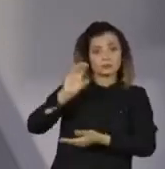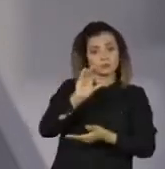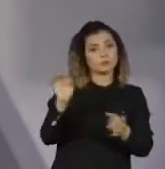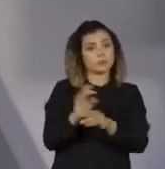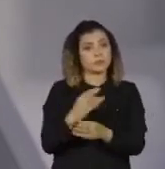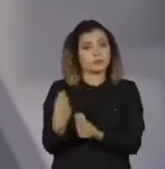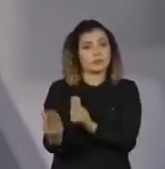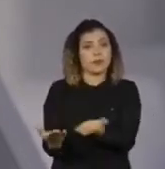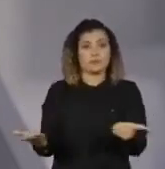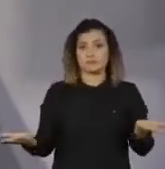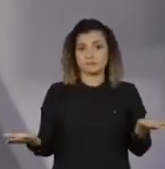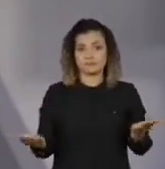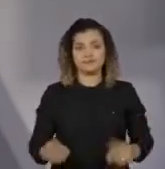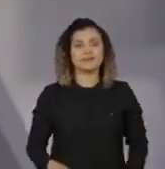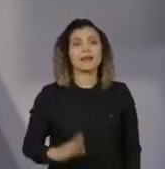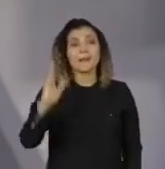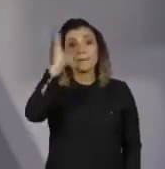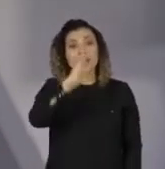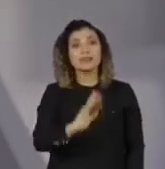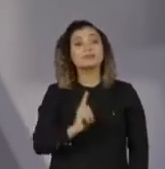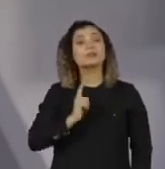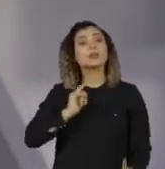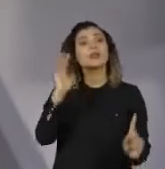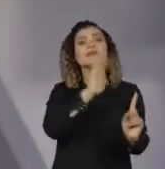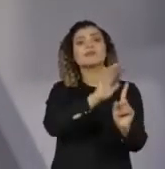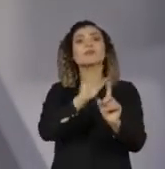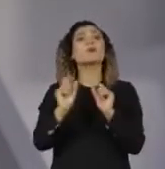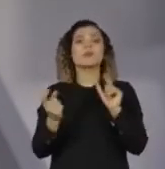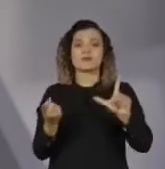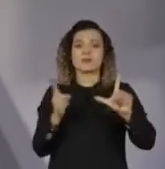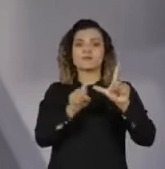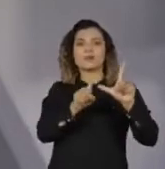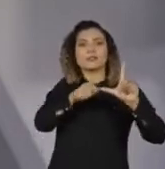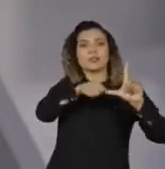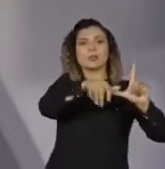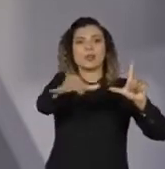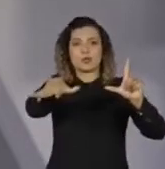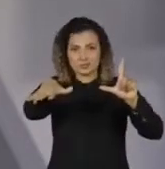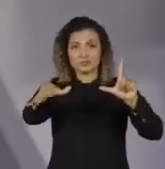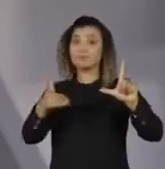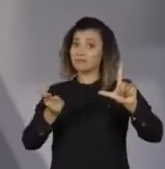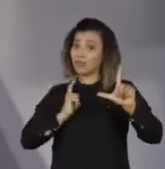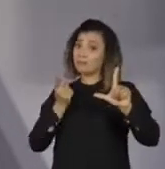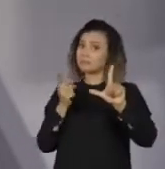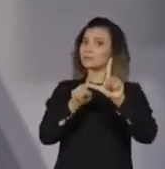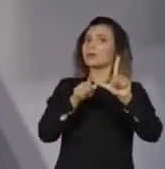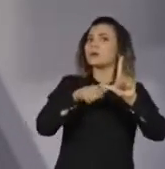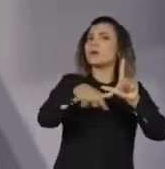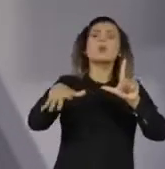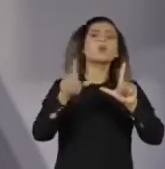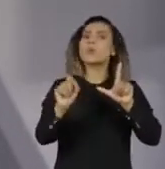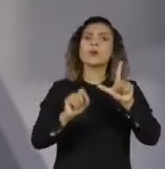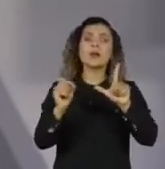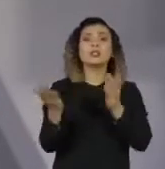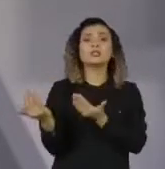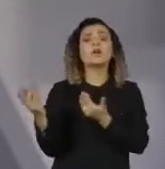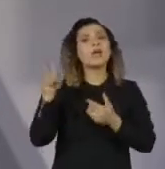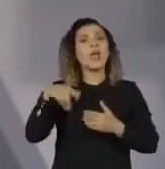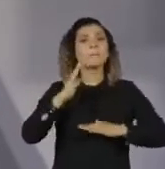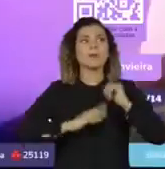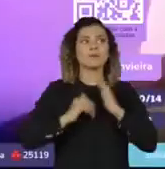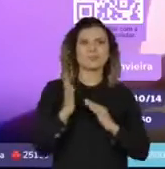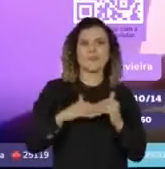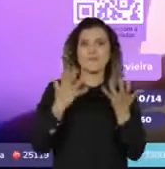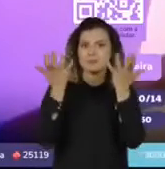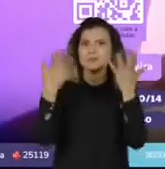O Brasil é o país que mais tem influenciadores digitais na rede social. Para muitos jovens, essa virou uma profissão levada a